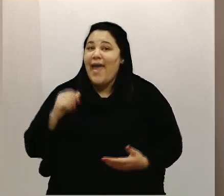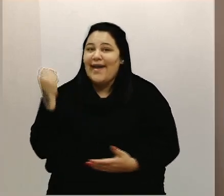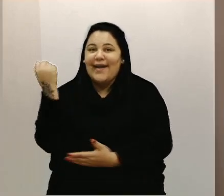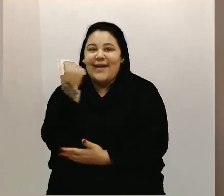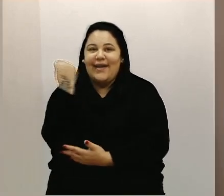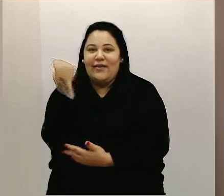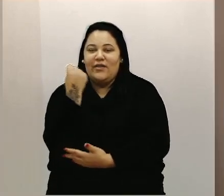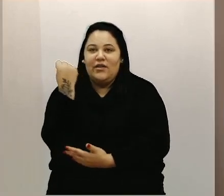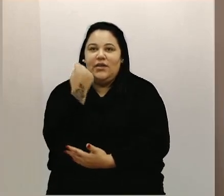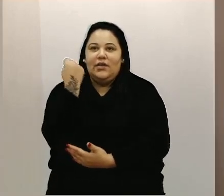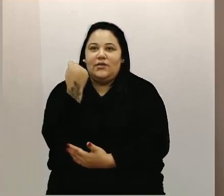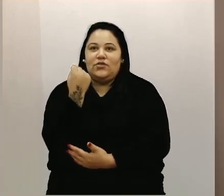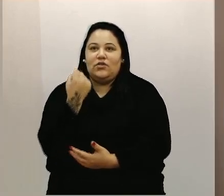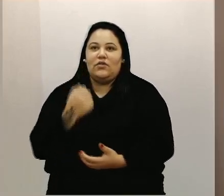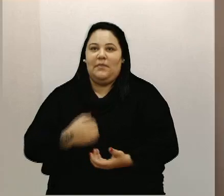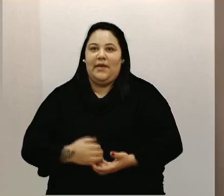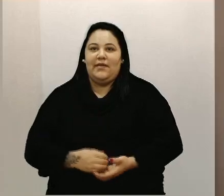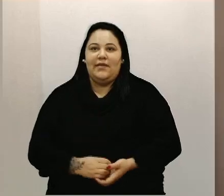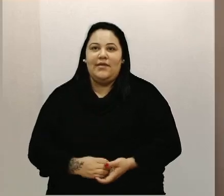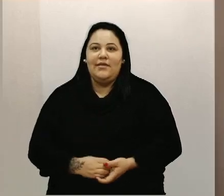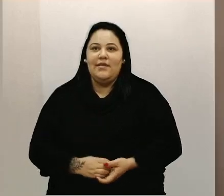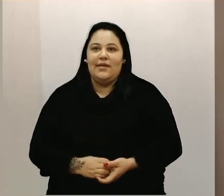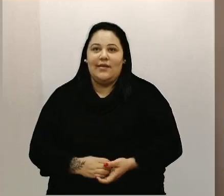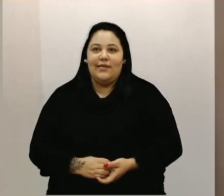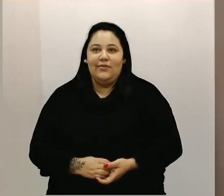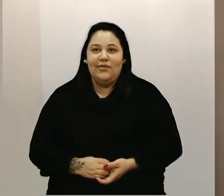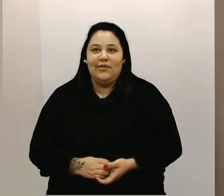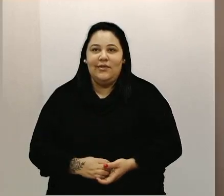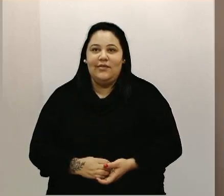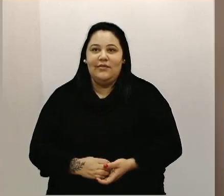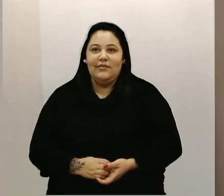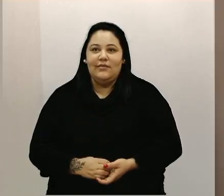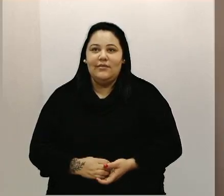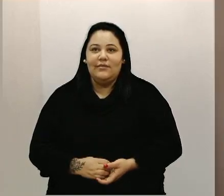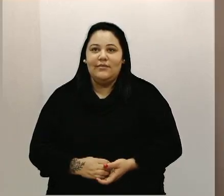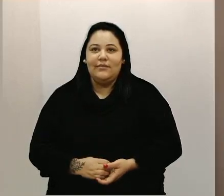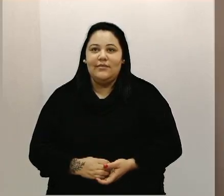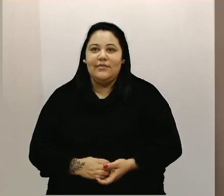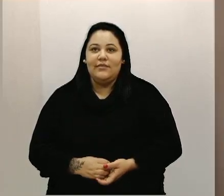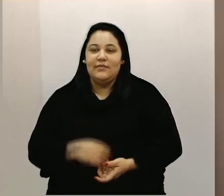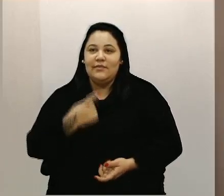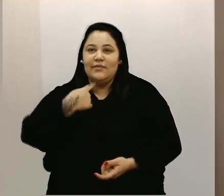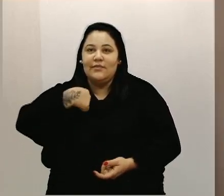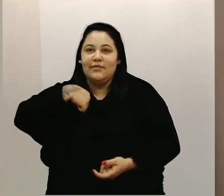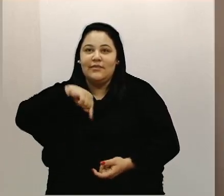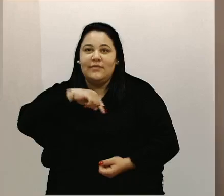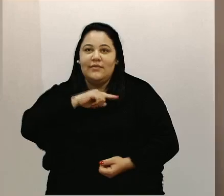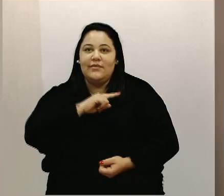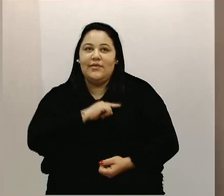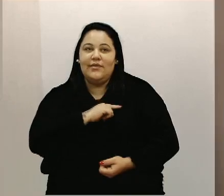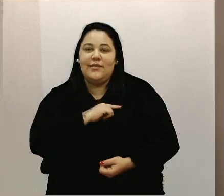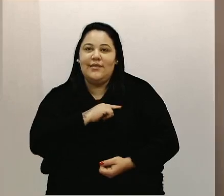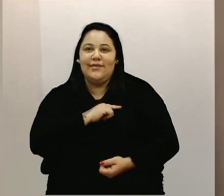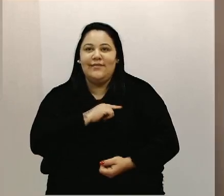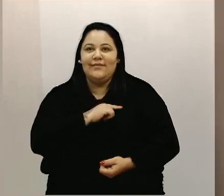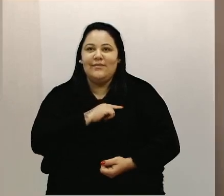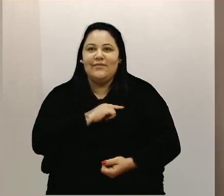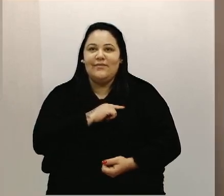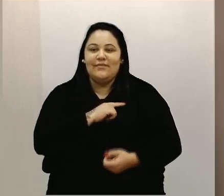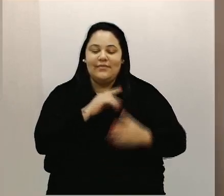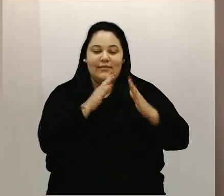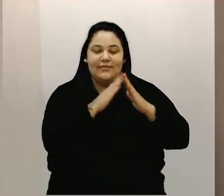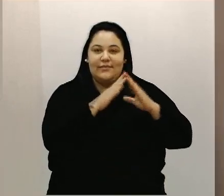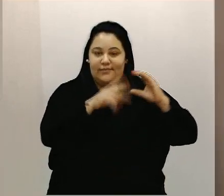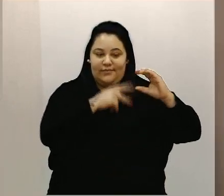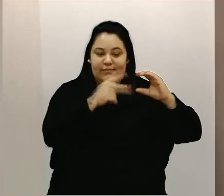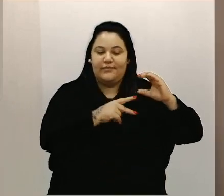isso. São condutas reprováveis. E nós, na casa aqui, tivemos